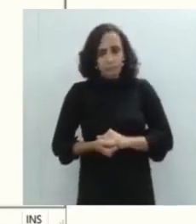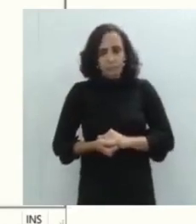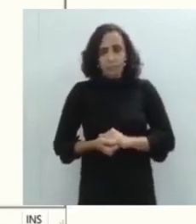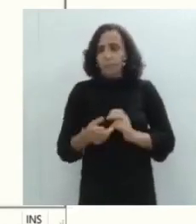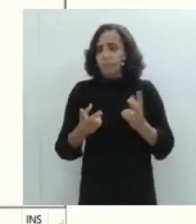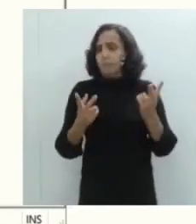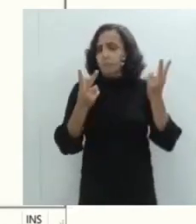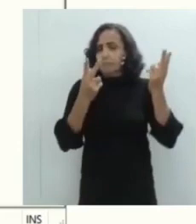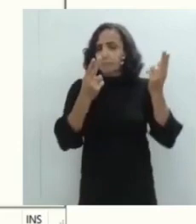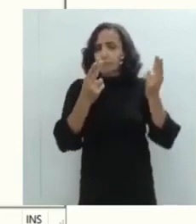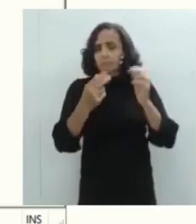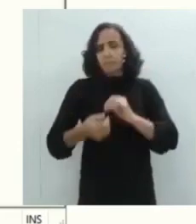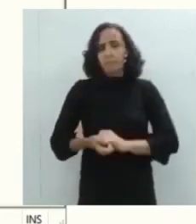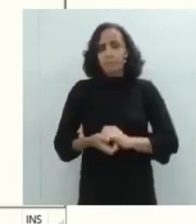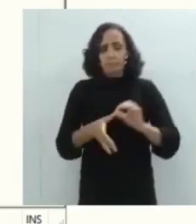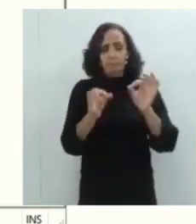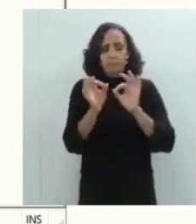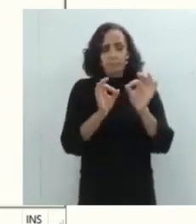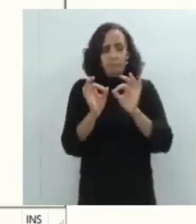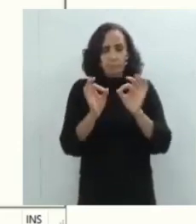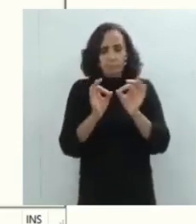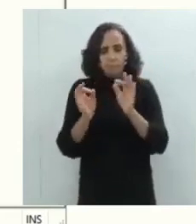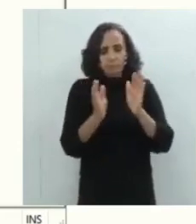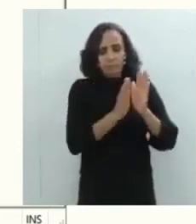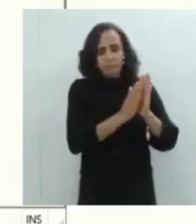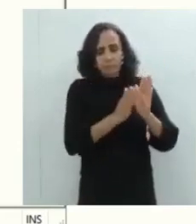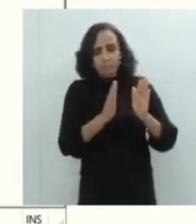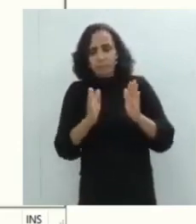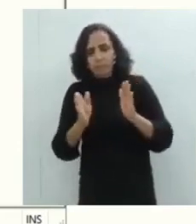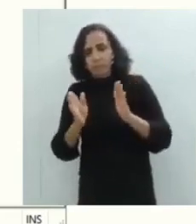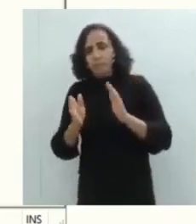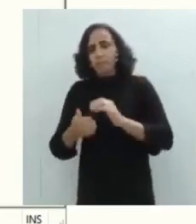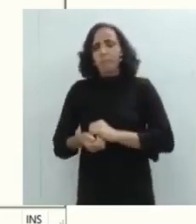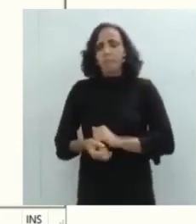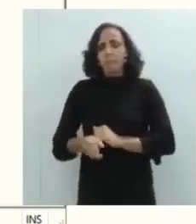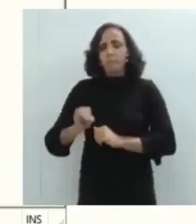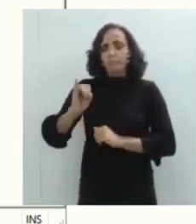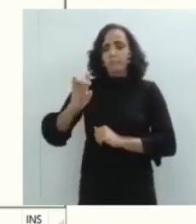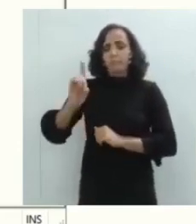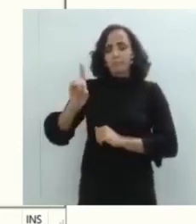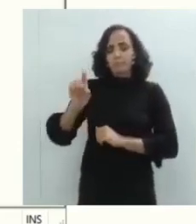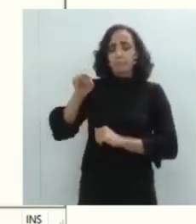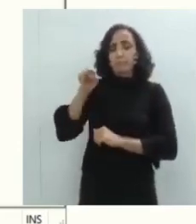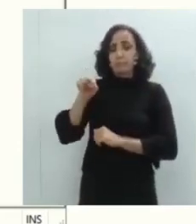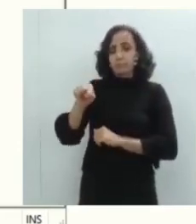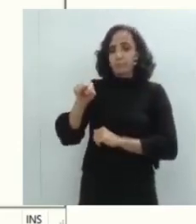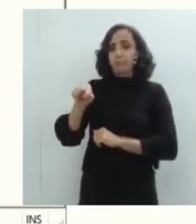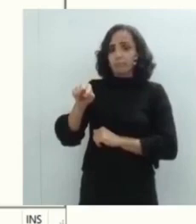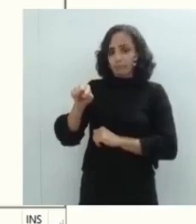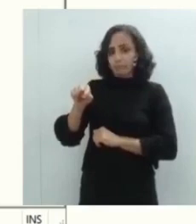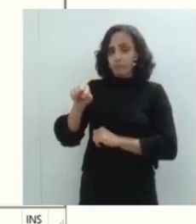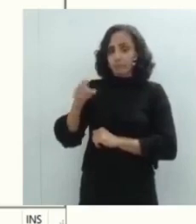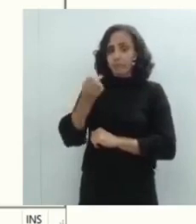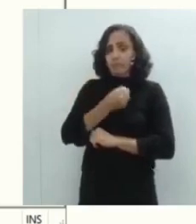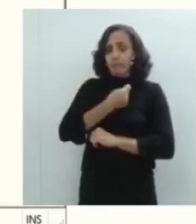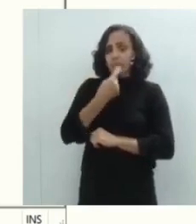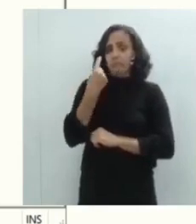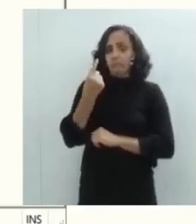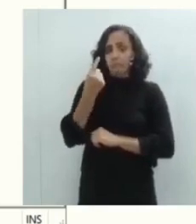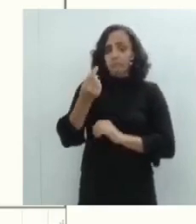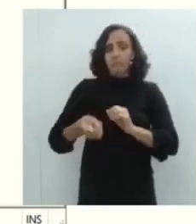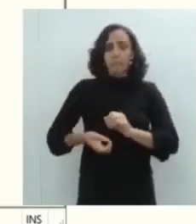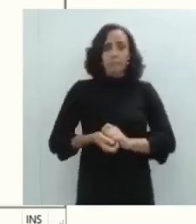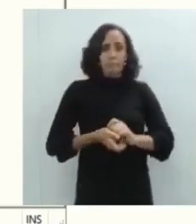Mesma coisa, faz a conexão, tá? Resgata a ID de Maria, que foi 1. E aqui na